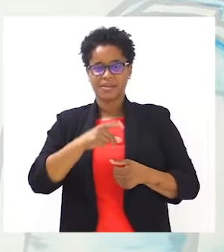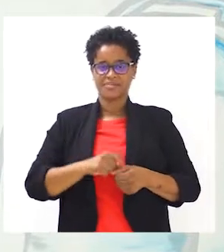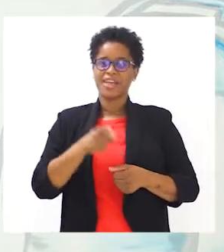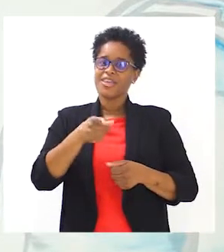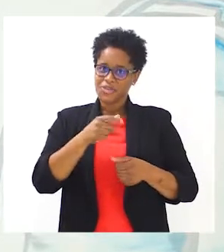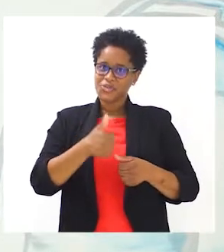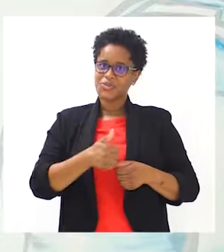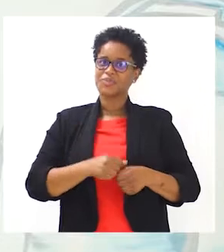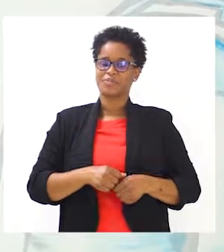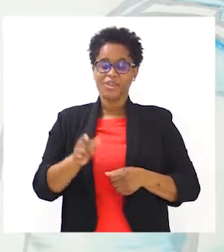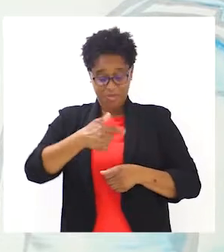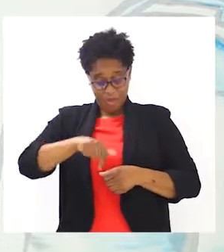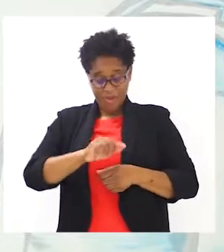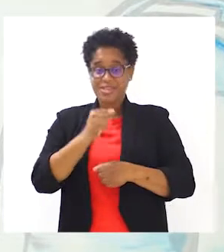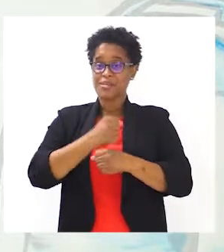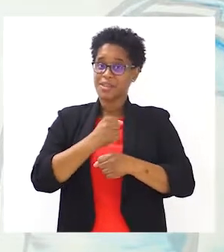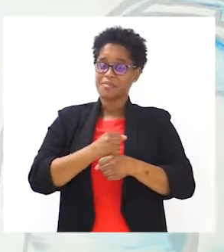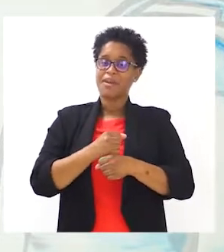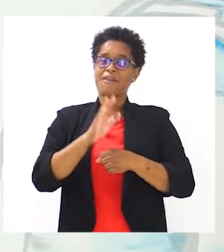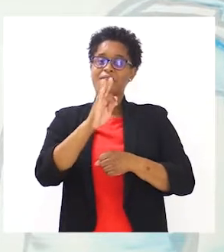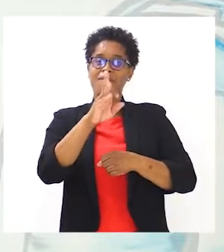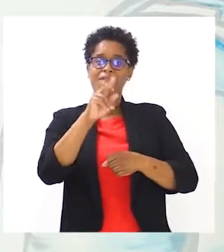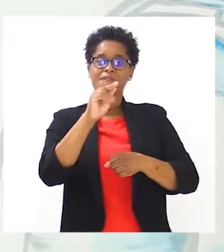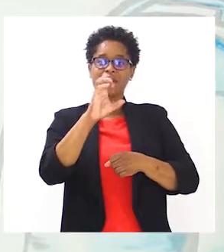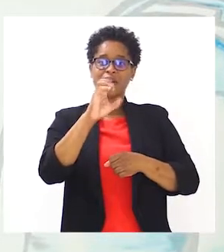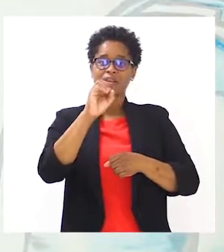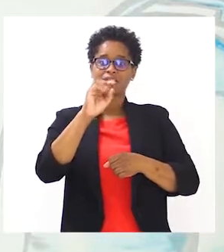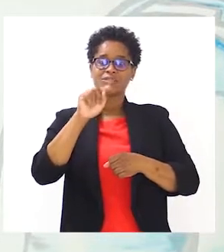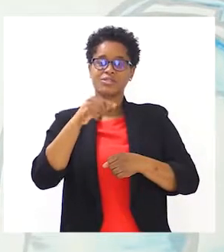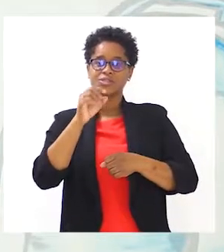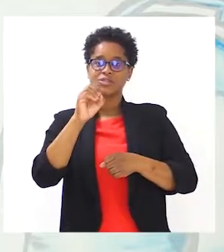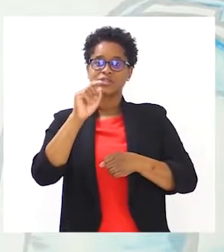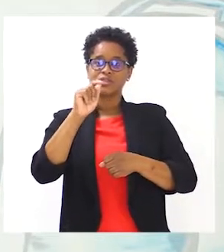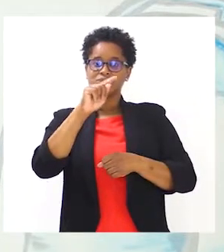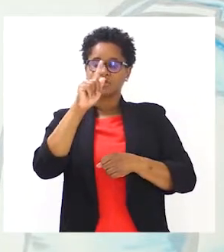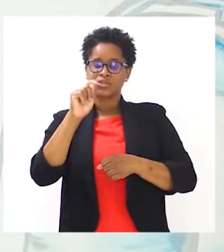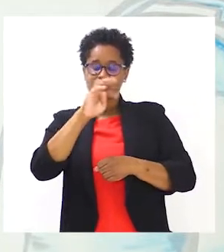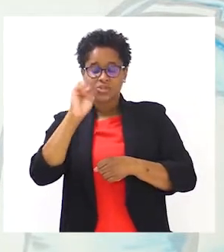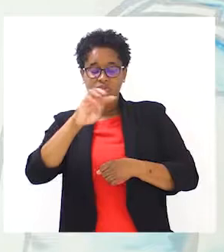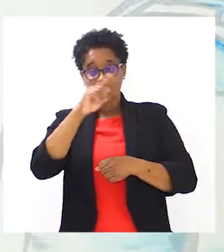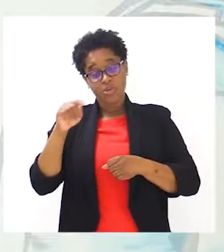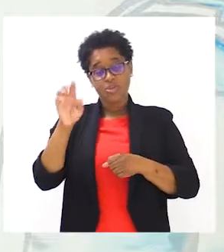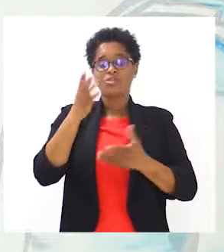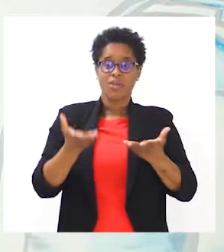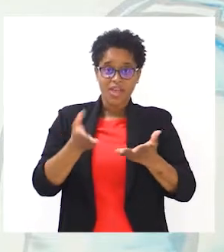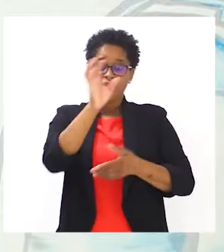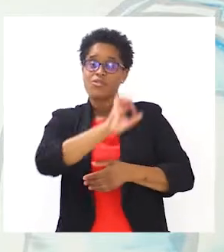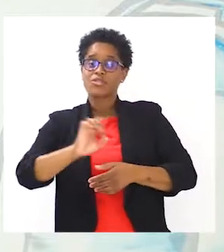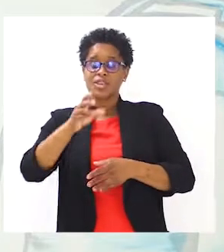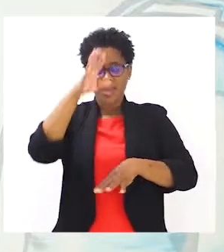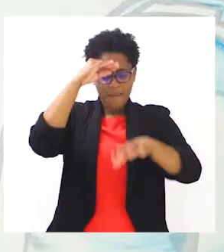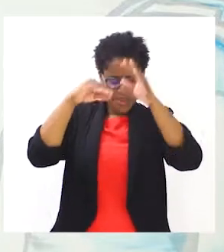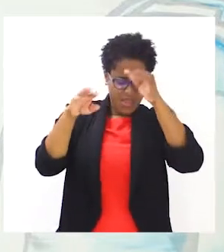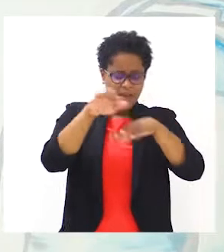Isso mesmo, nós trabalhamos frações, não é? Vocês aprenderam a fazer a leitura